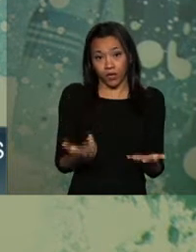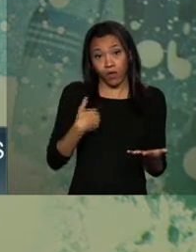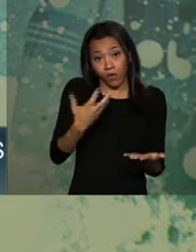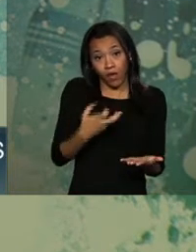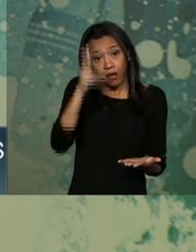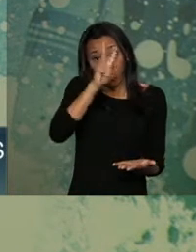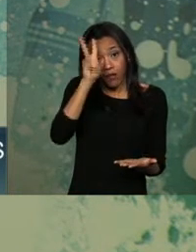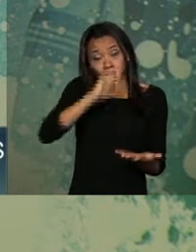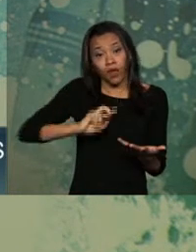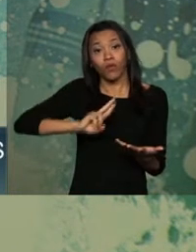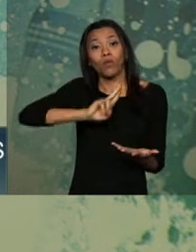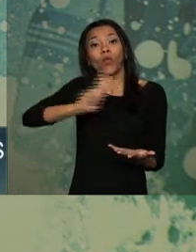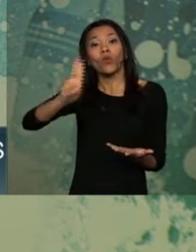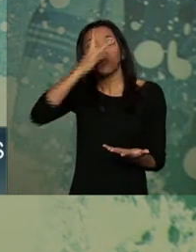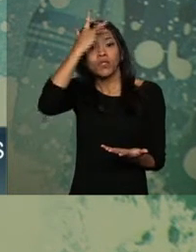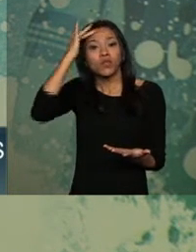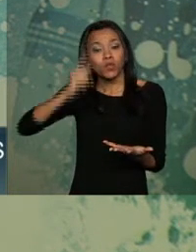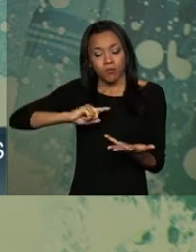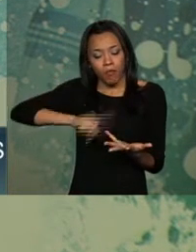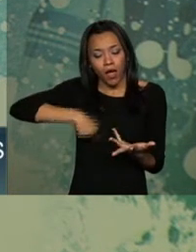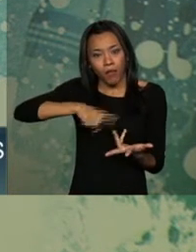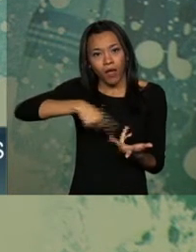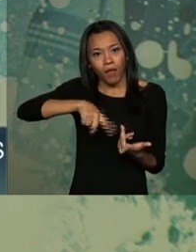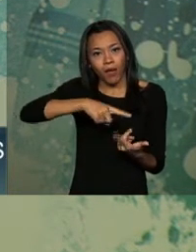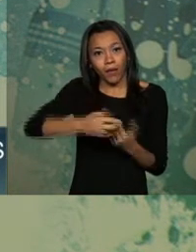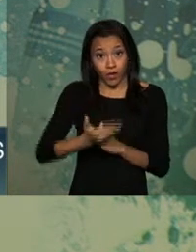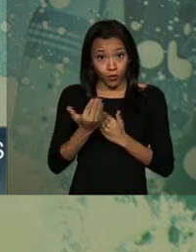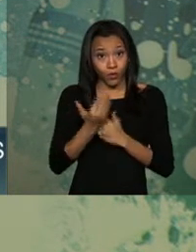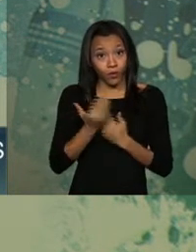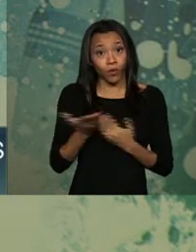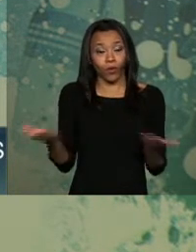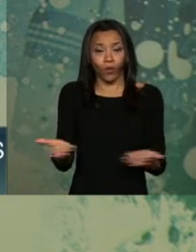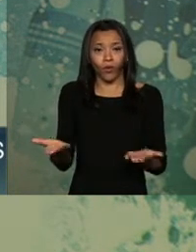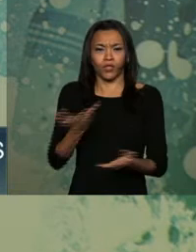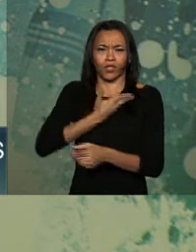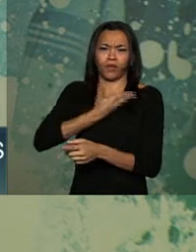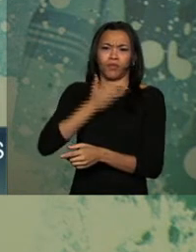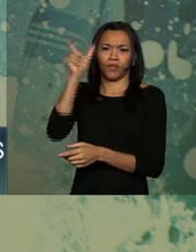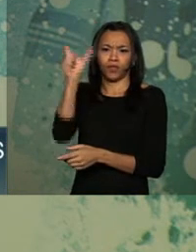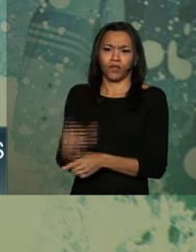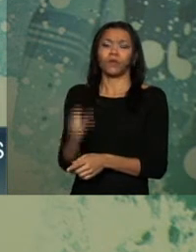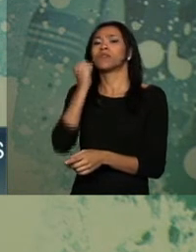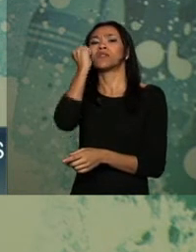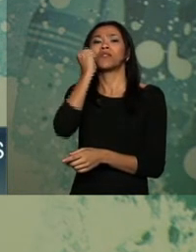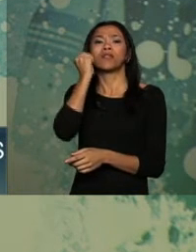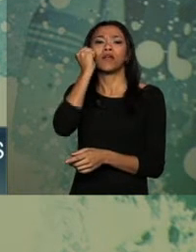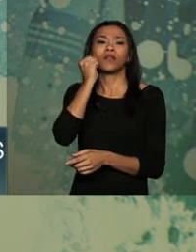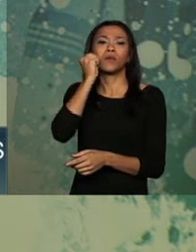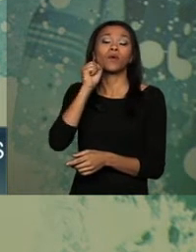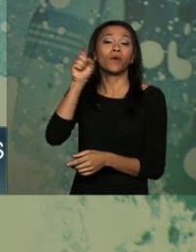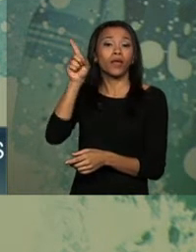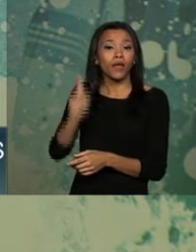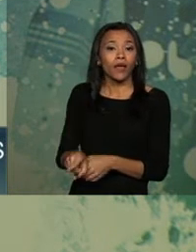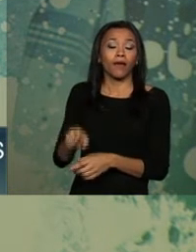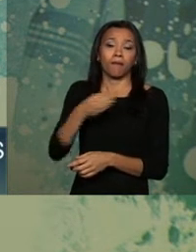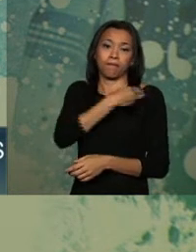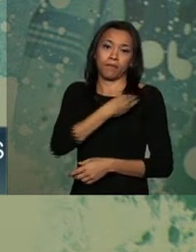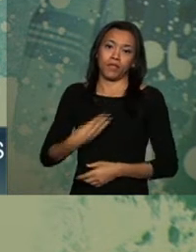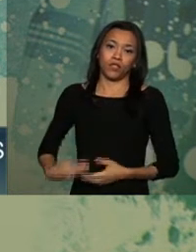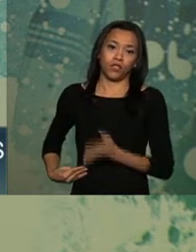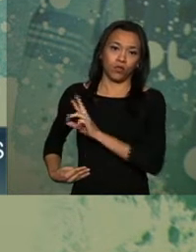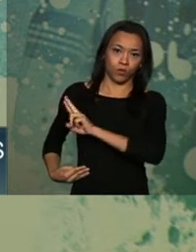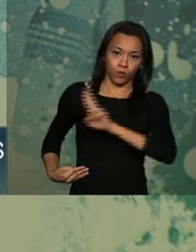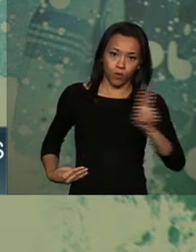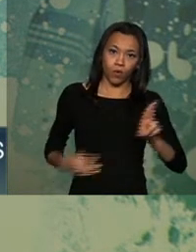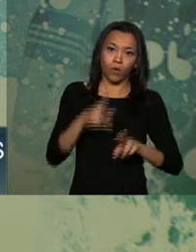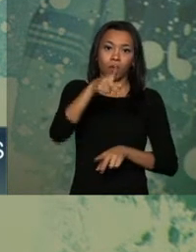envolvidos. Meu querido, hoje senador e ministro José Pimentel,